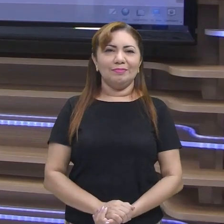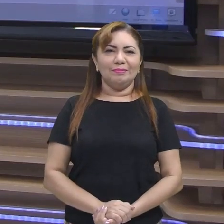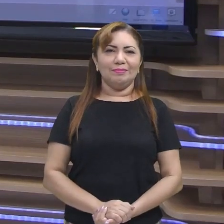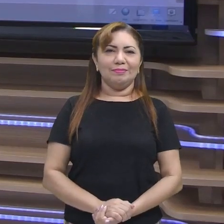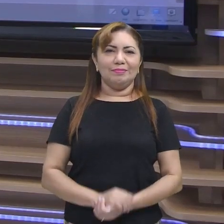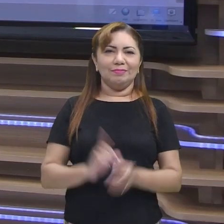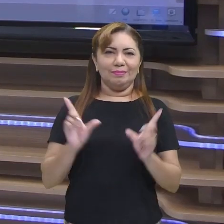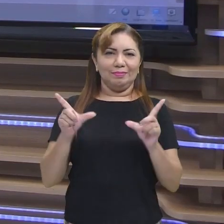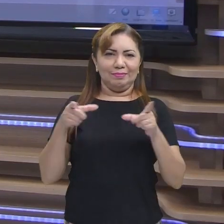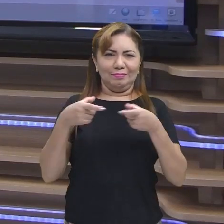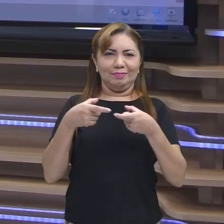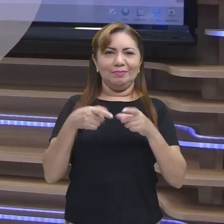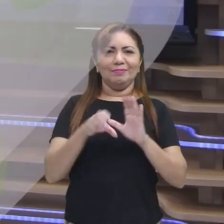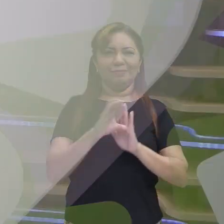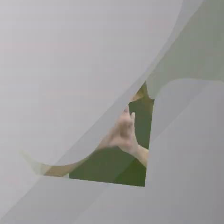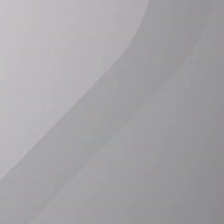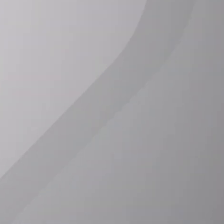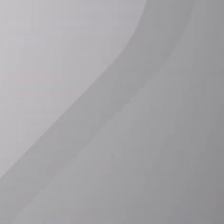resumo do conteúdo.